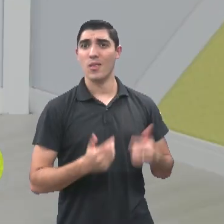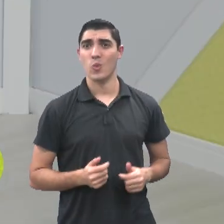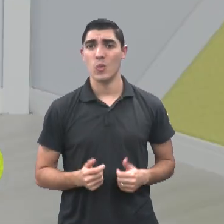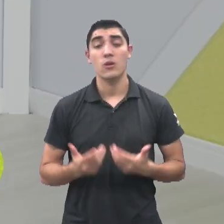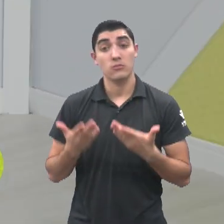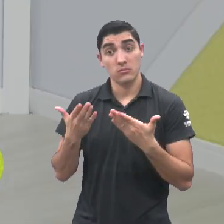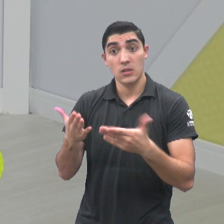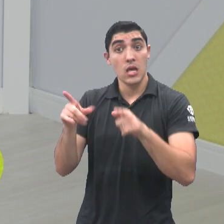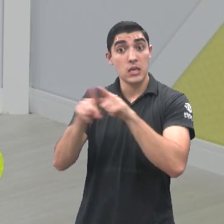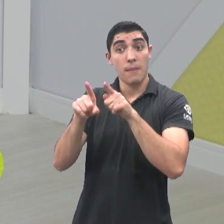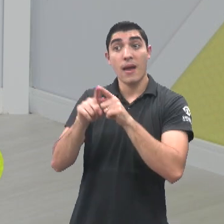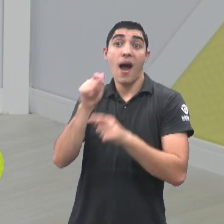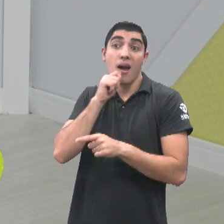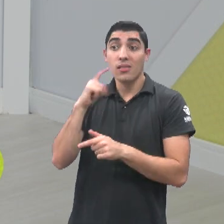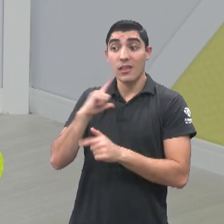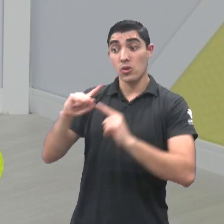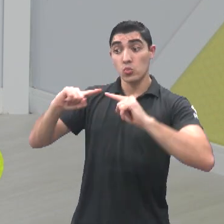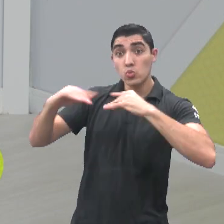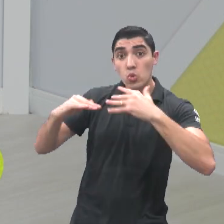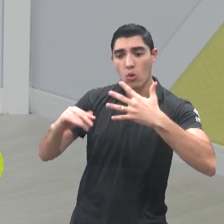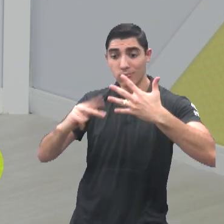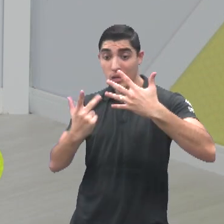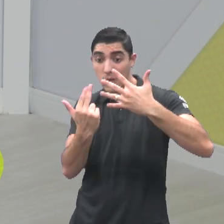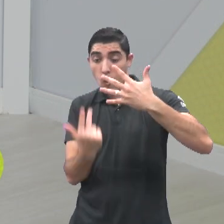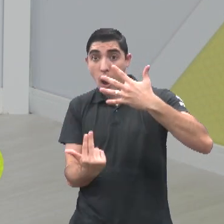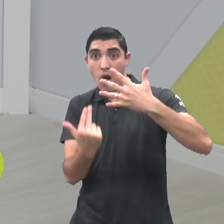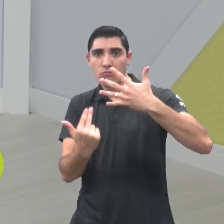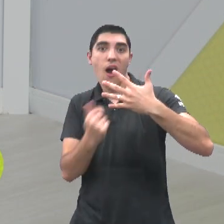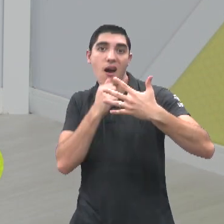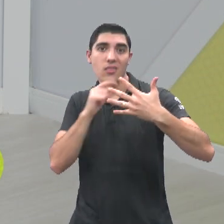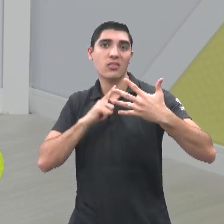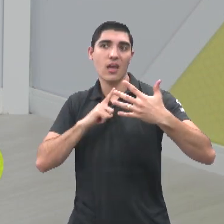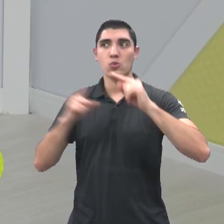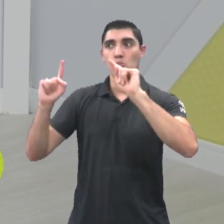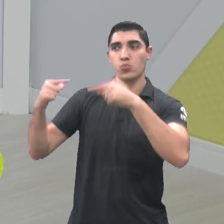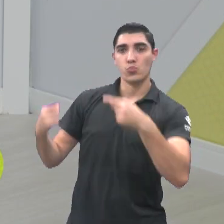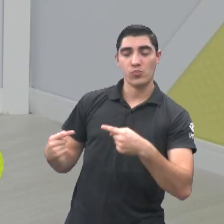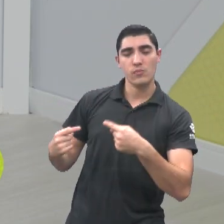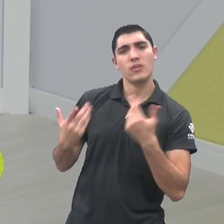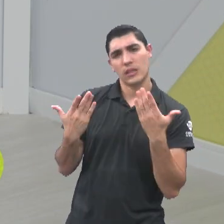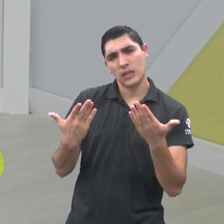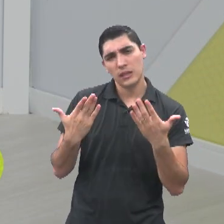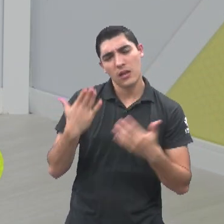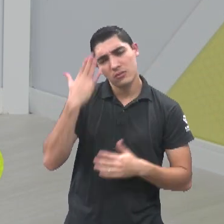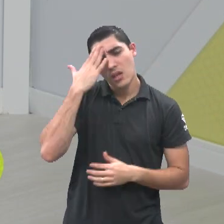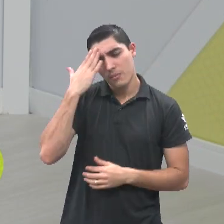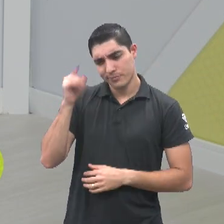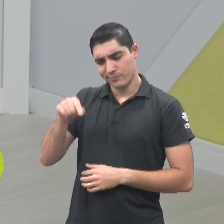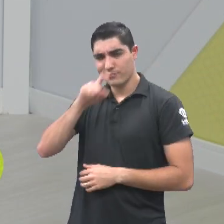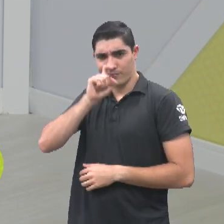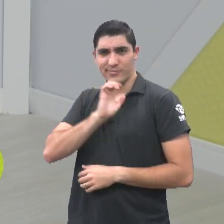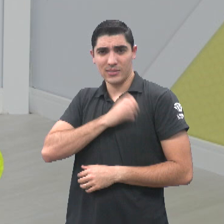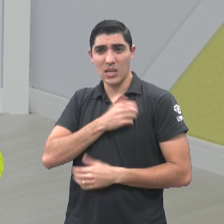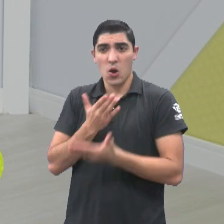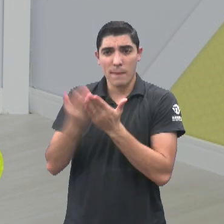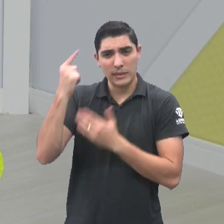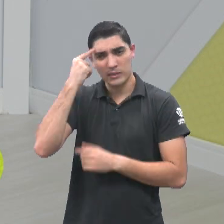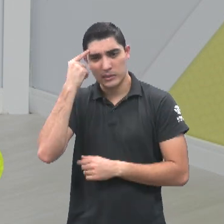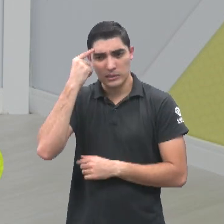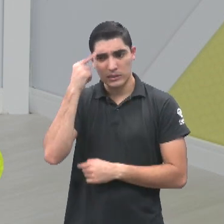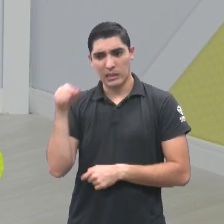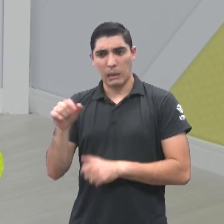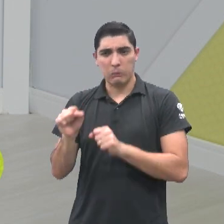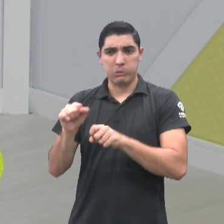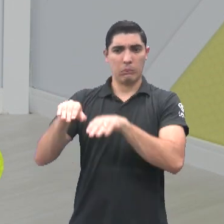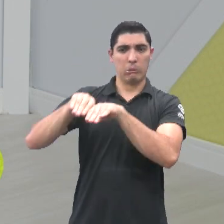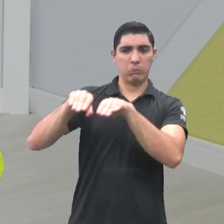também nesse meio tempo aí, então, obviamente, claro, pela fase que o São José está, começa a se dizer que vai brigar para não